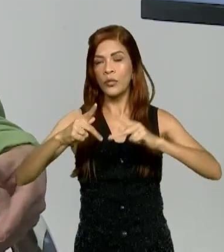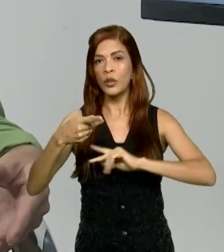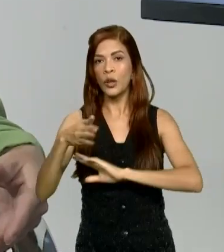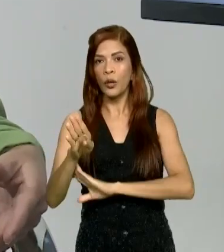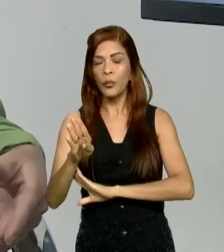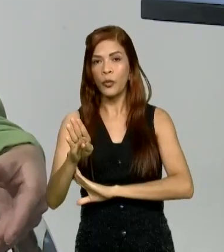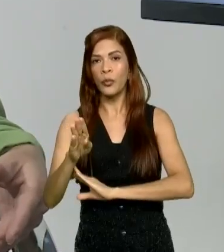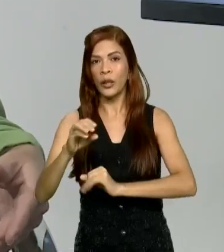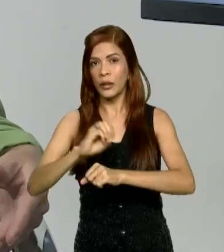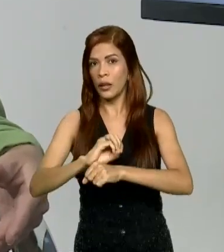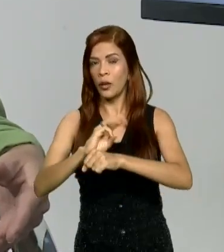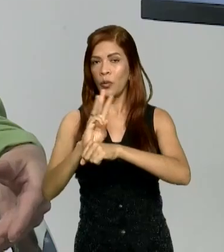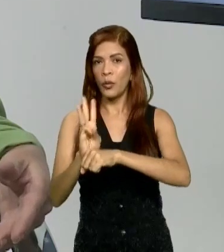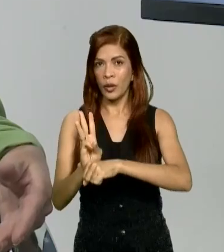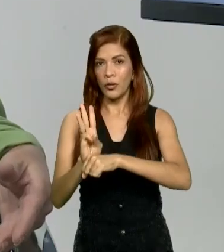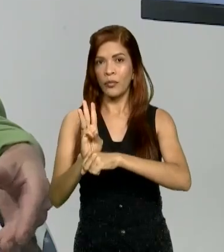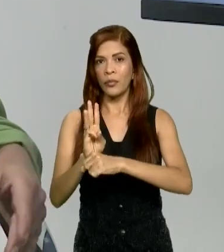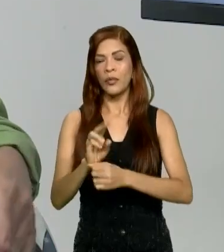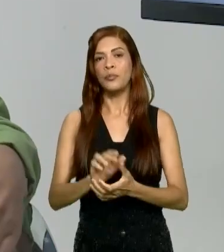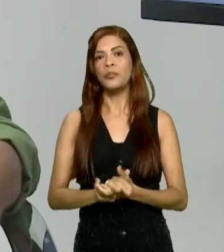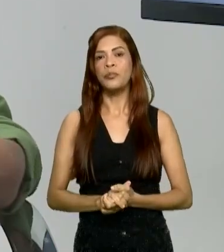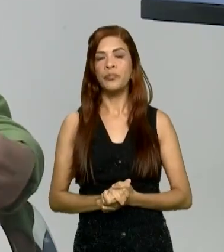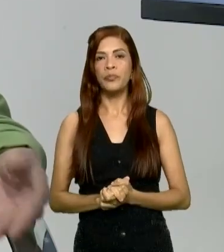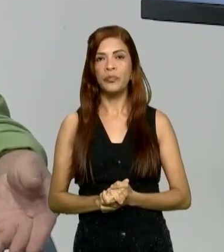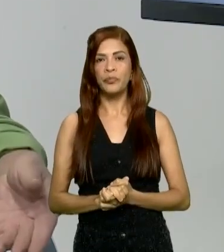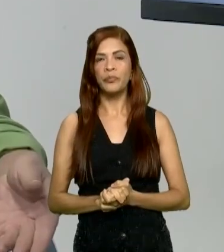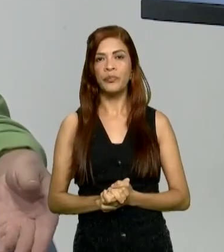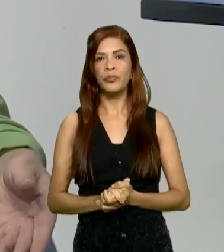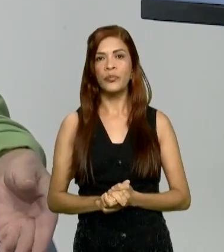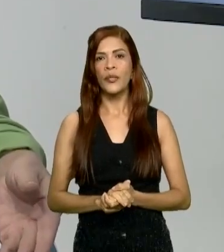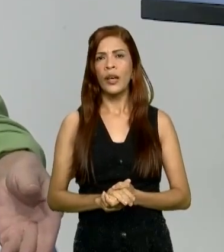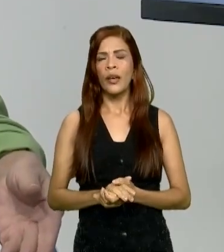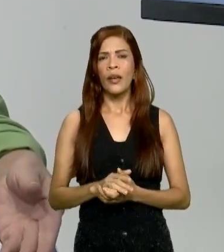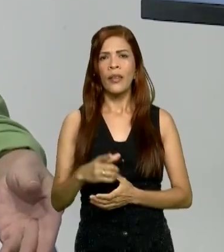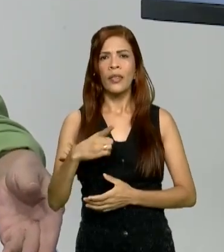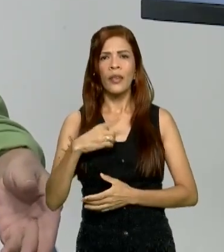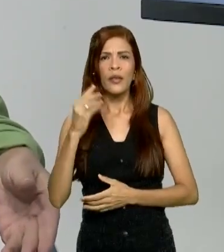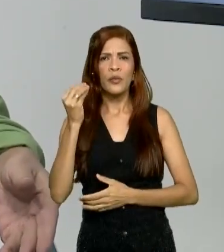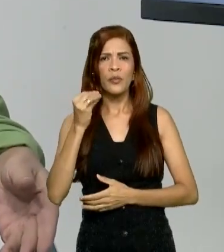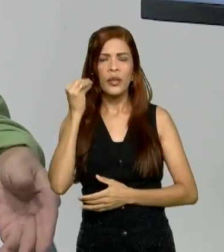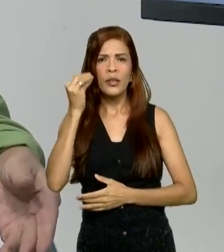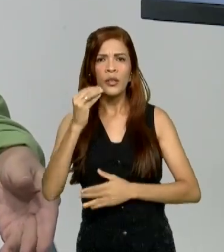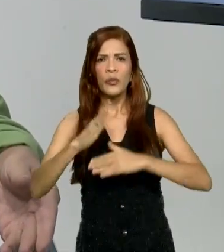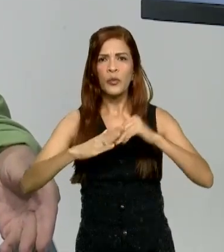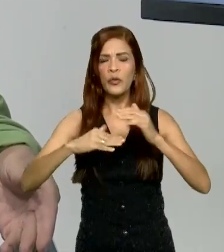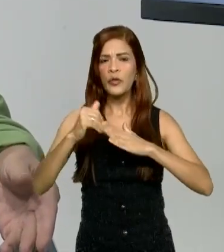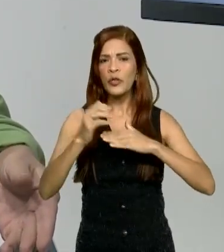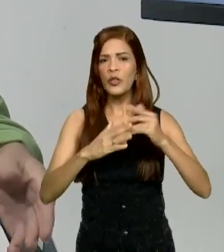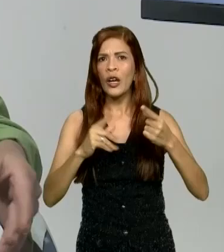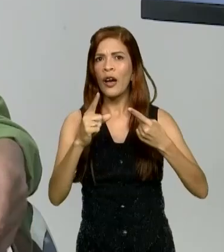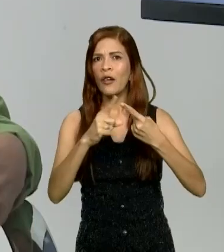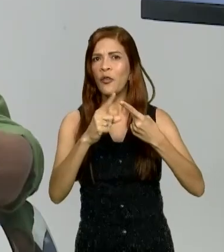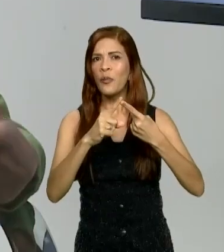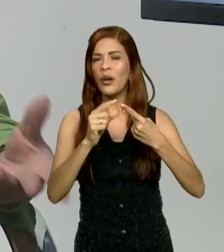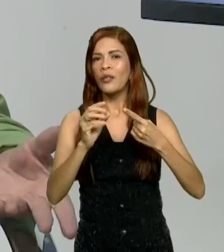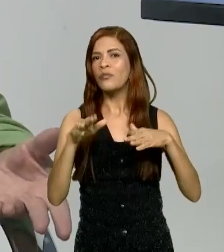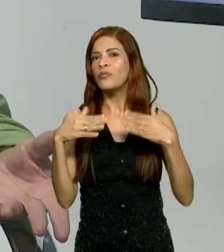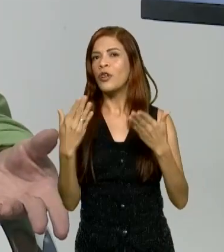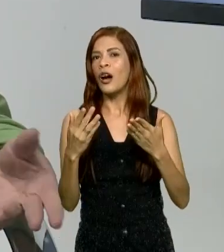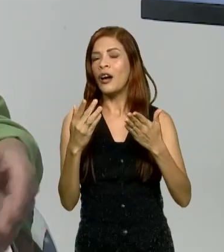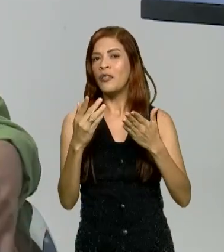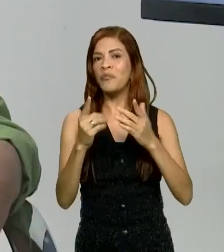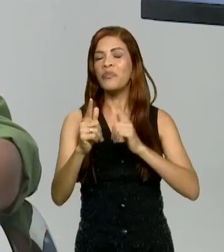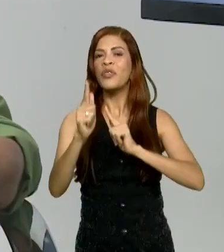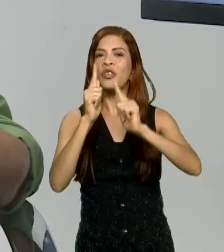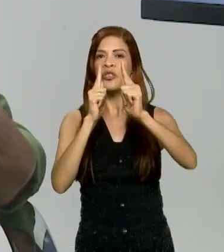pela UEMA, Universidade Estadual do Maranhão. E entre as experiências profissionais, Josanira é gestora, foi